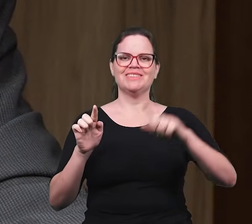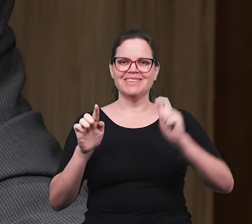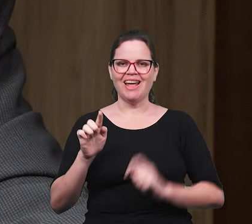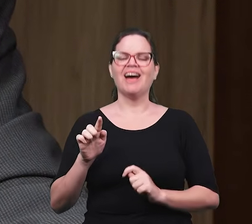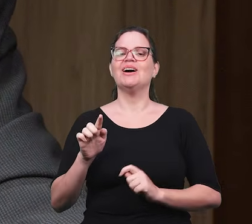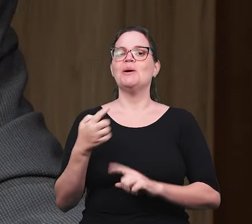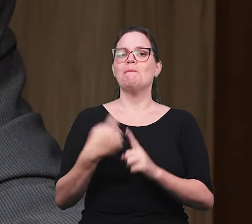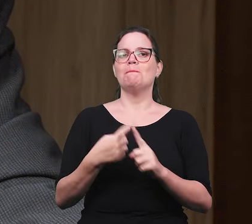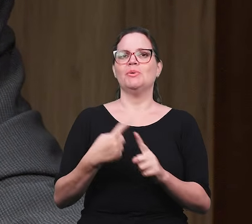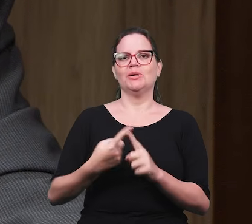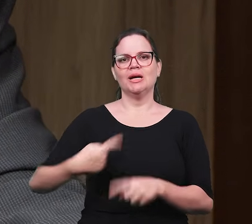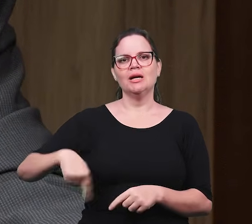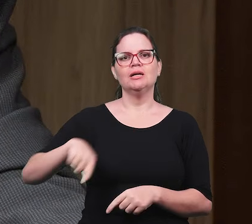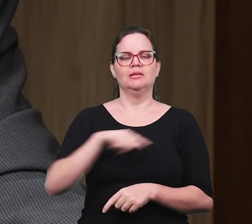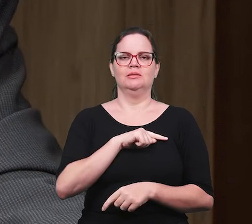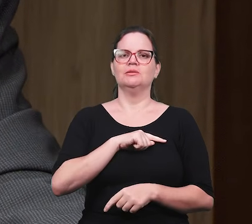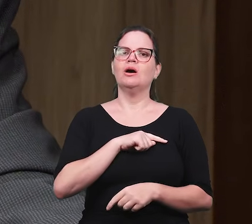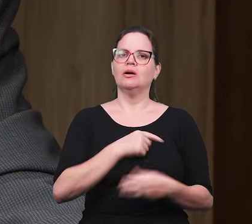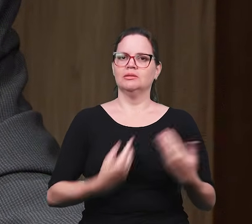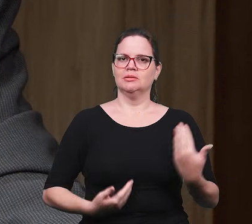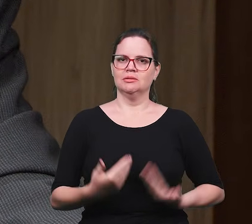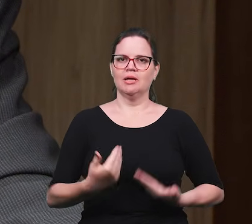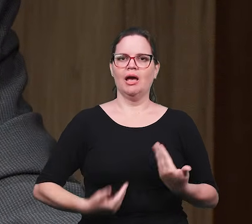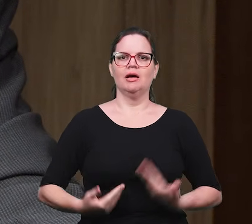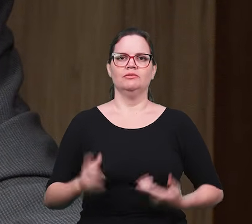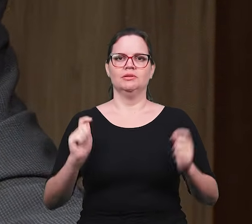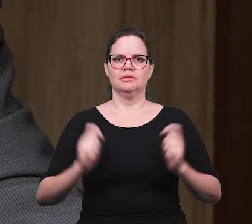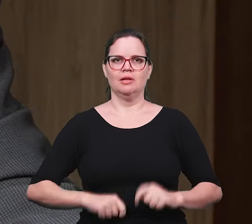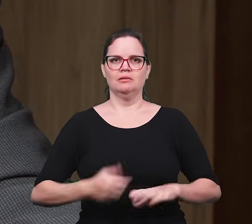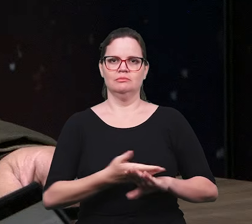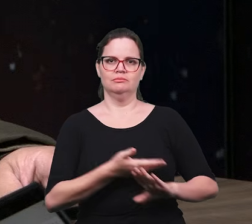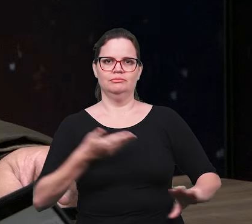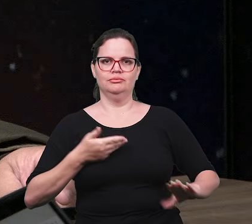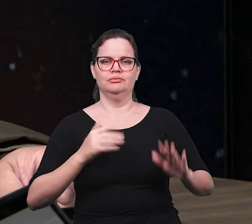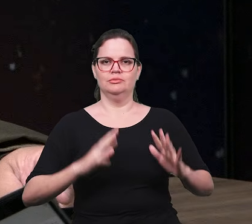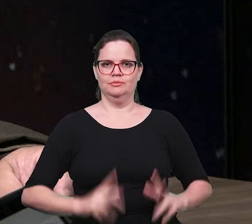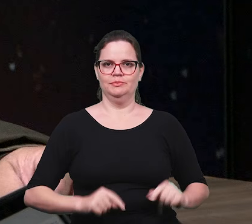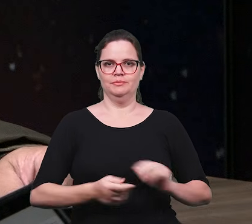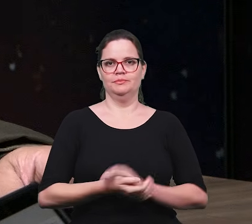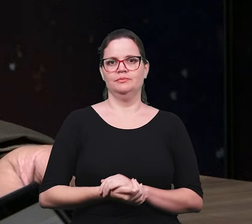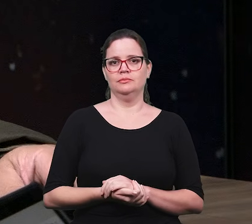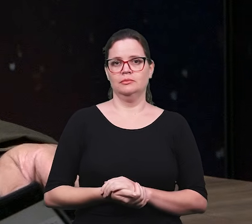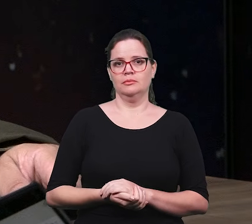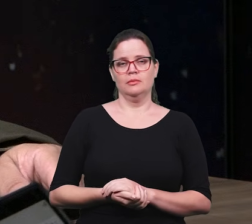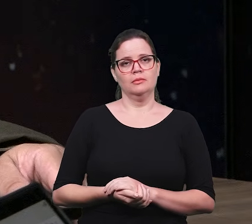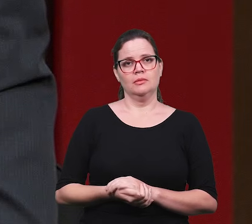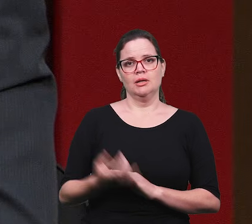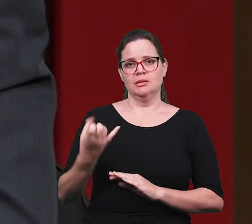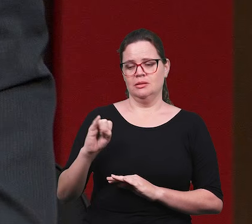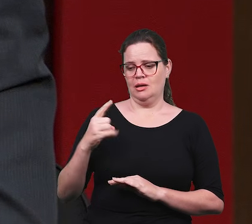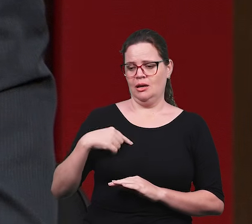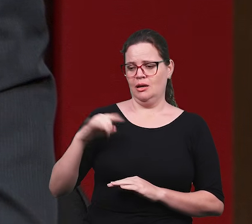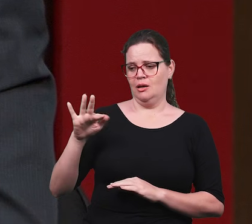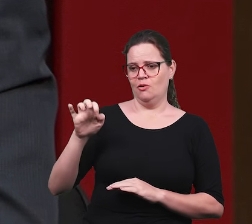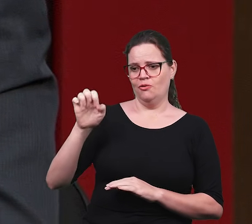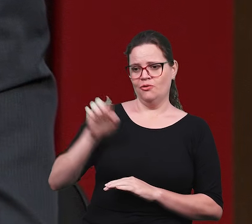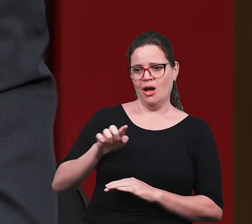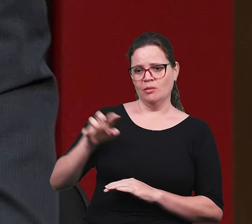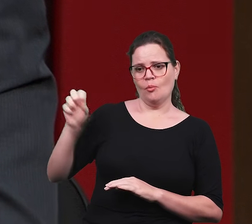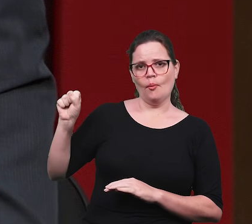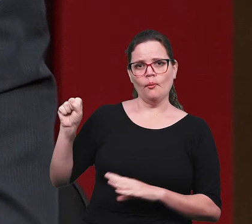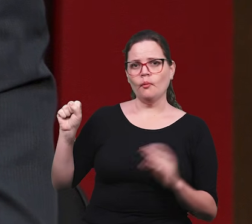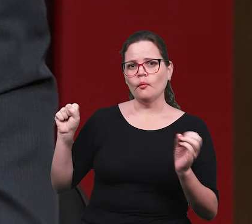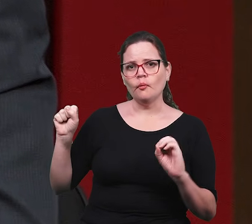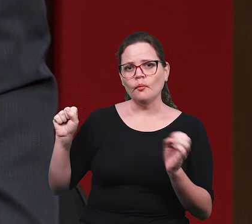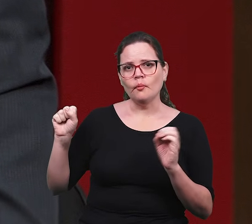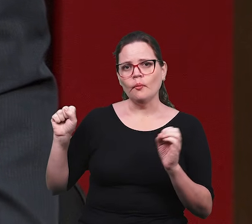a igreja haveria de legar ao mundo, não é? Sem fé é impossível agradar a Deus. Isso. Né? Então, na verdade, é por